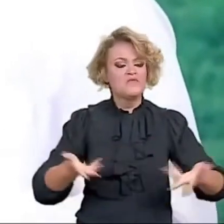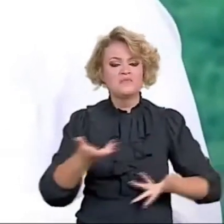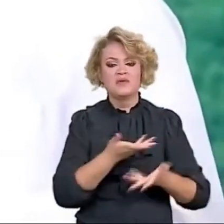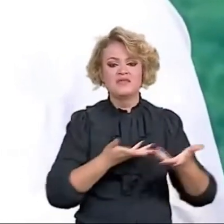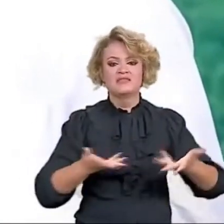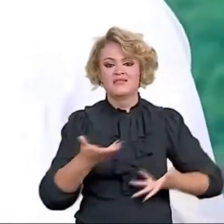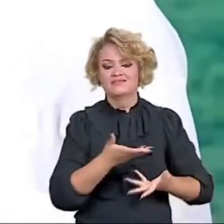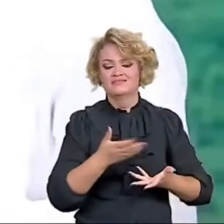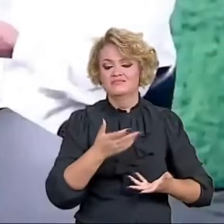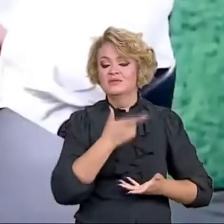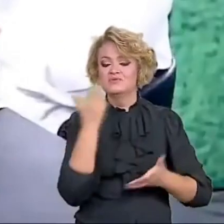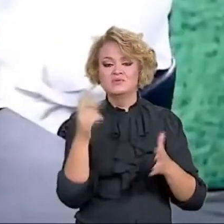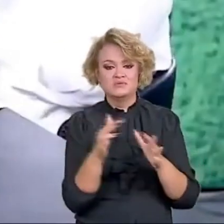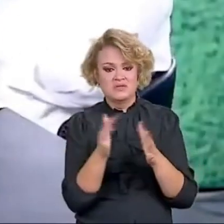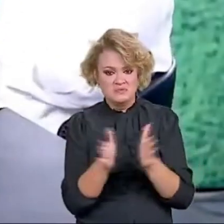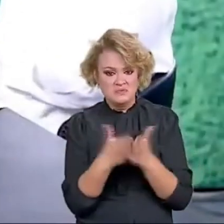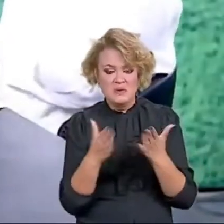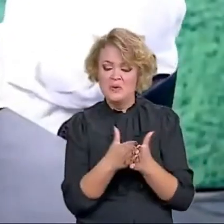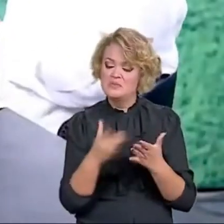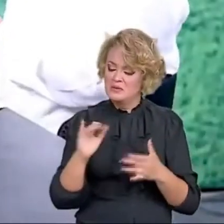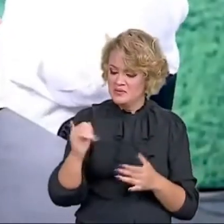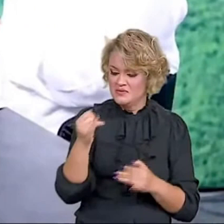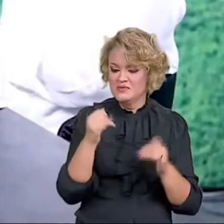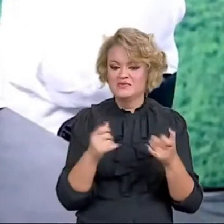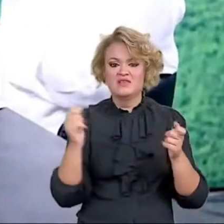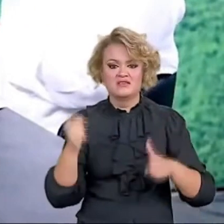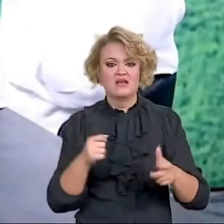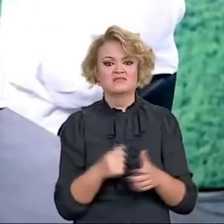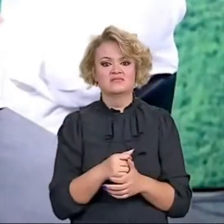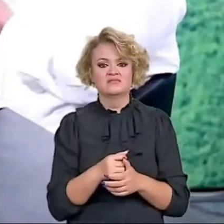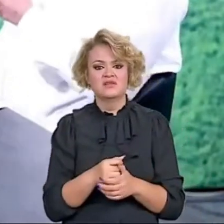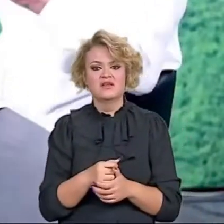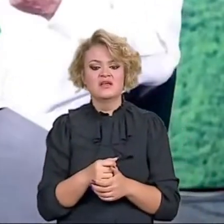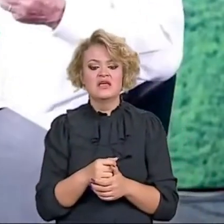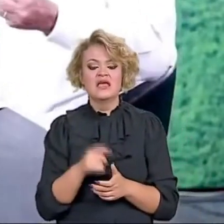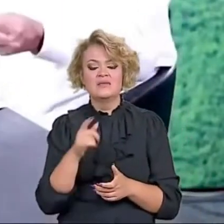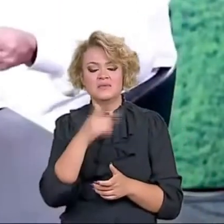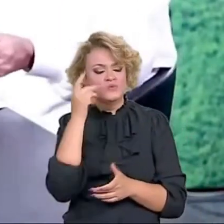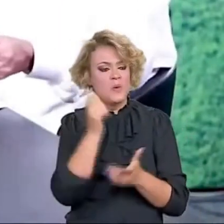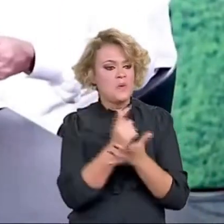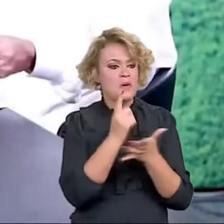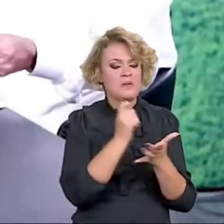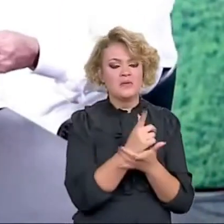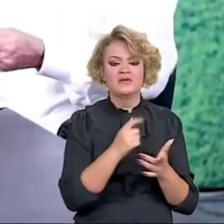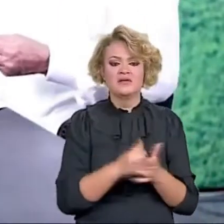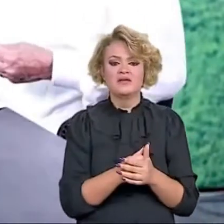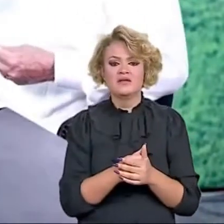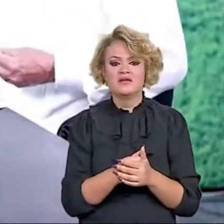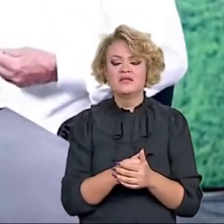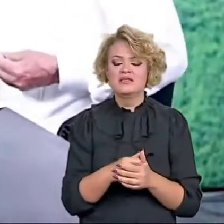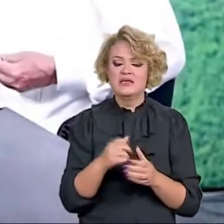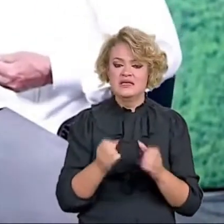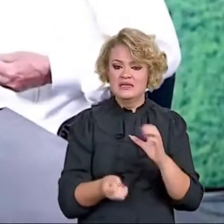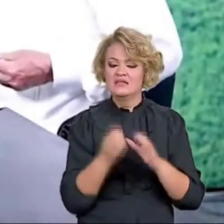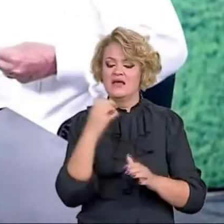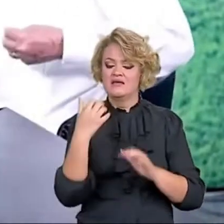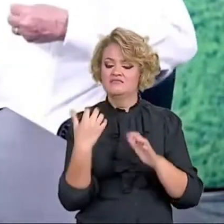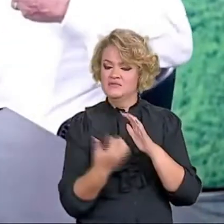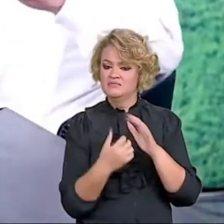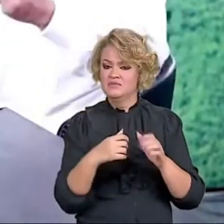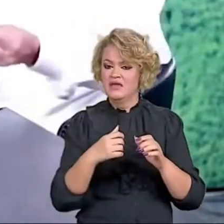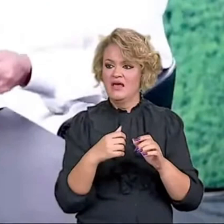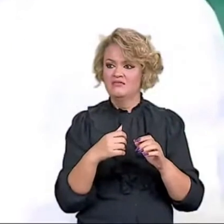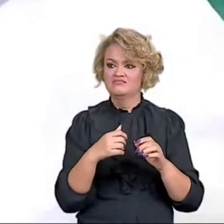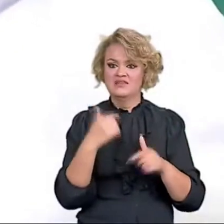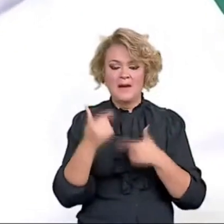mais humilde, gerando pequenos consumidores que iriam gerar mais emprego, surgimento de mais